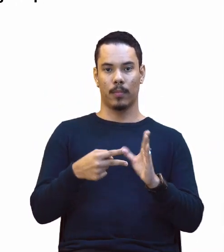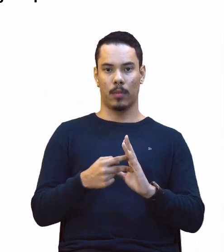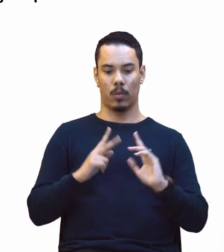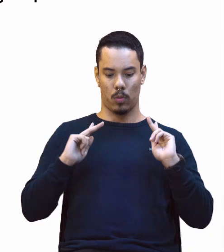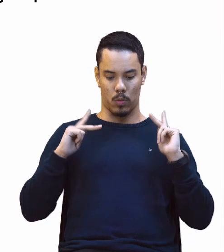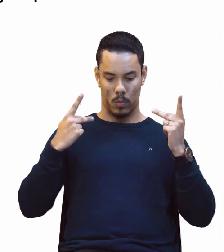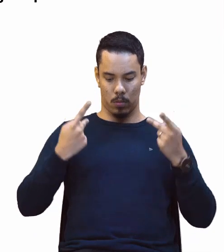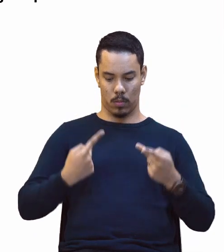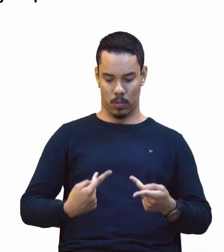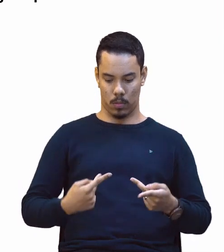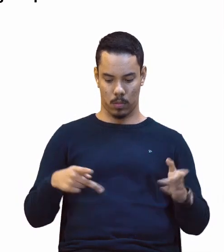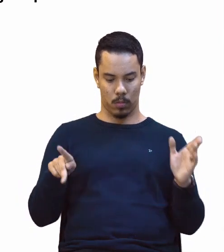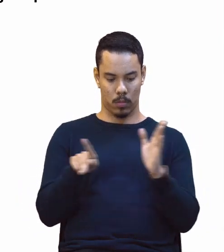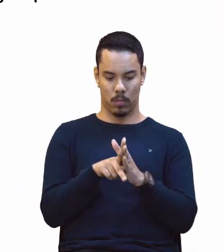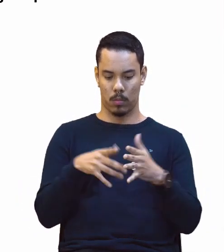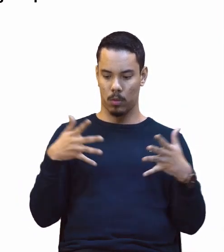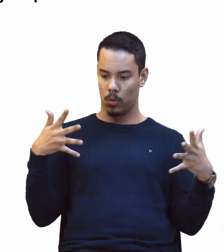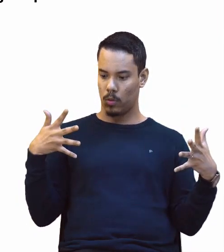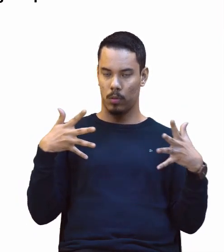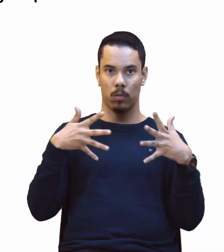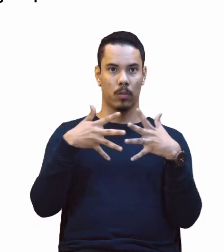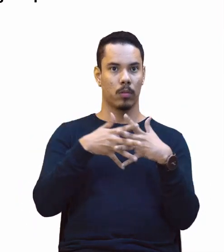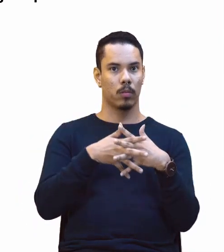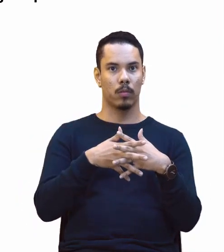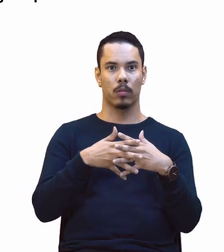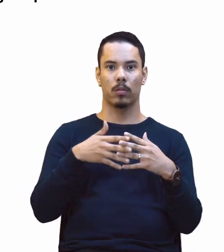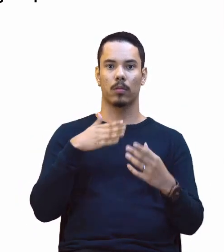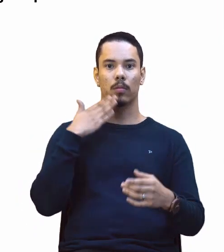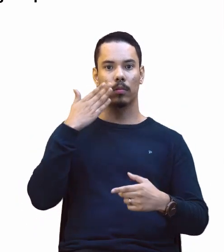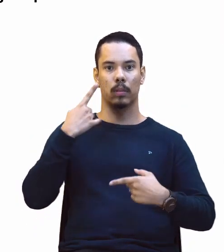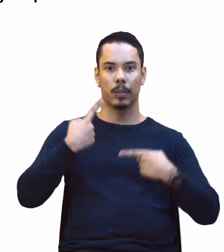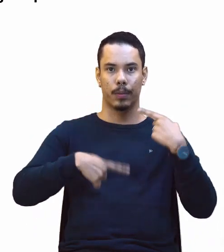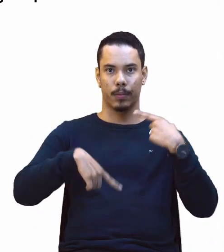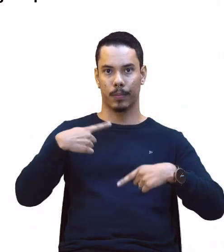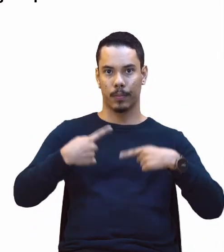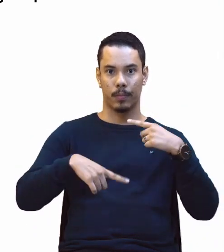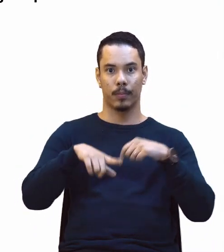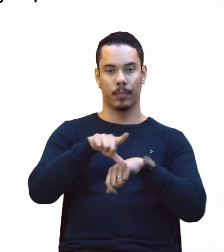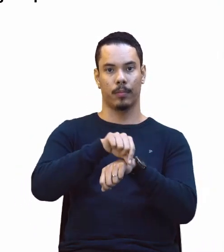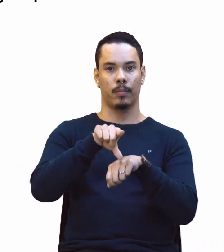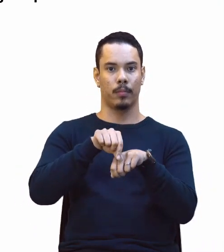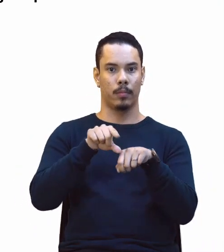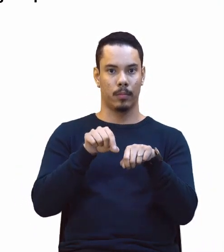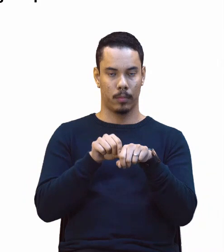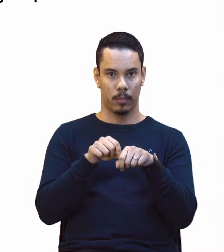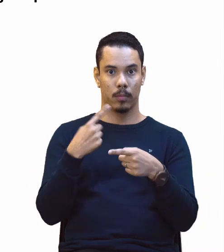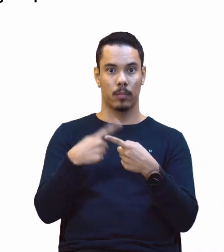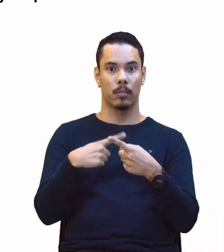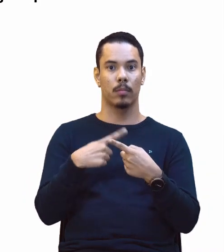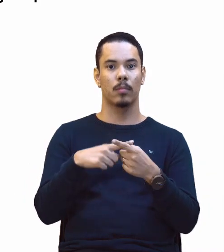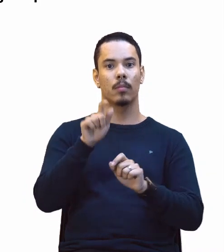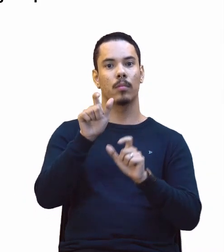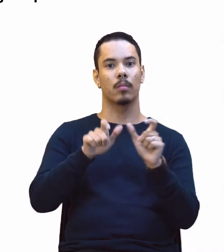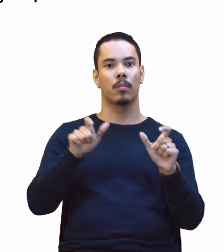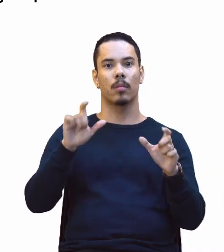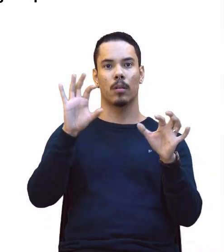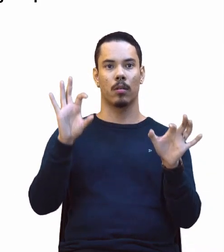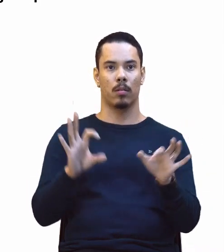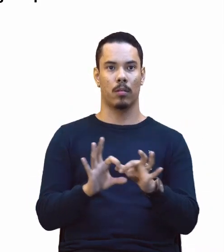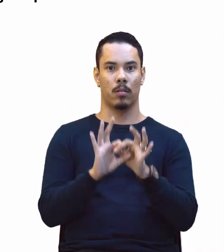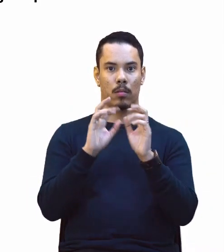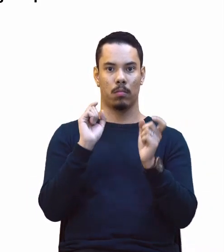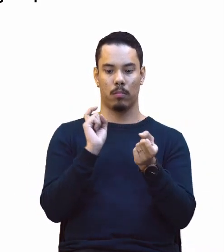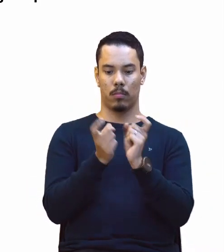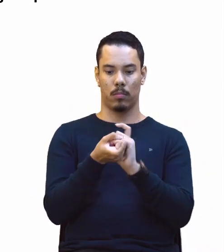do conflito, da discussão, da argumentação, onde as pessoas se reúnem em